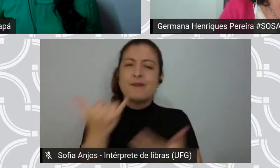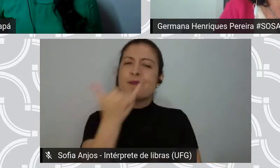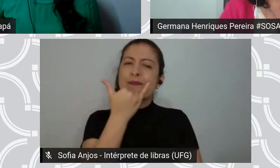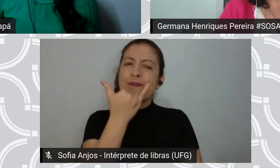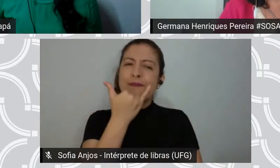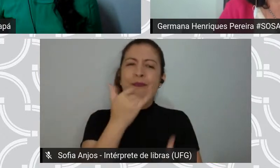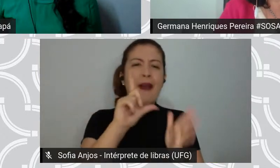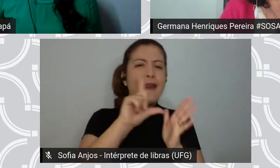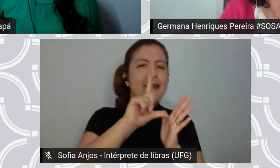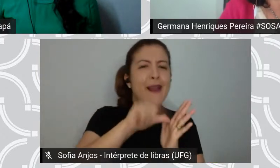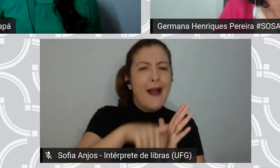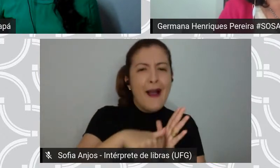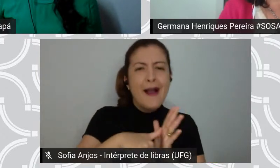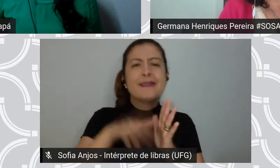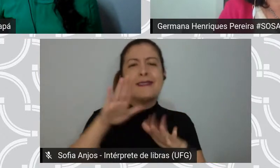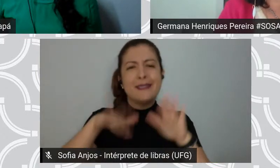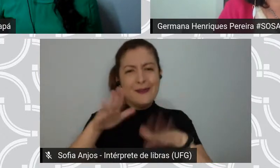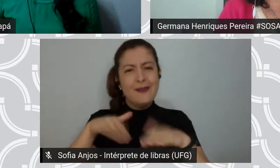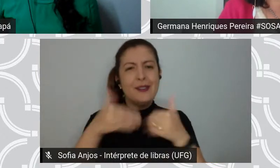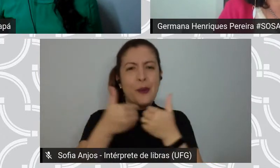reunir todos nós